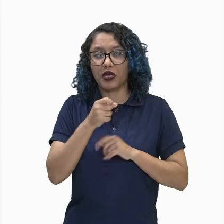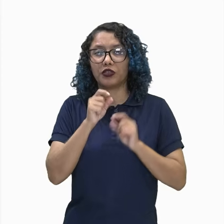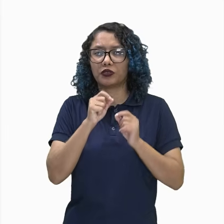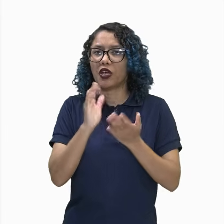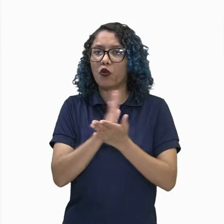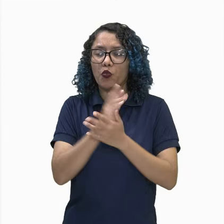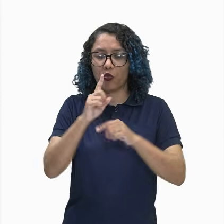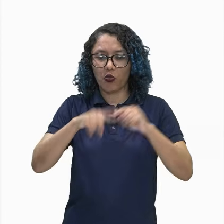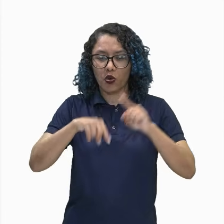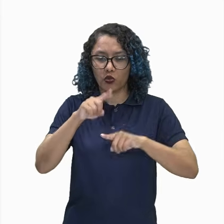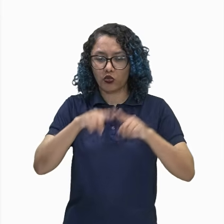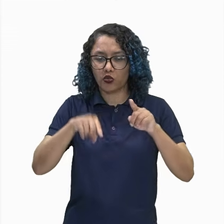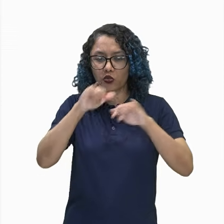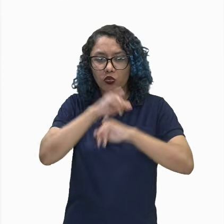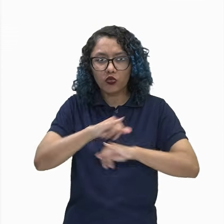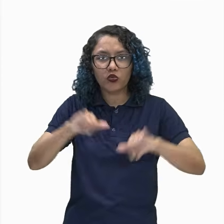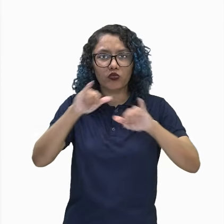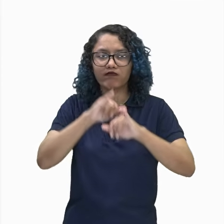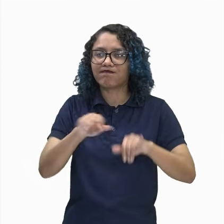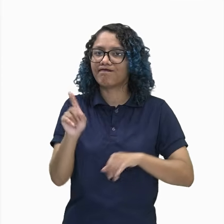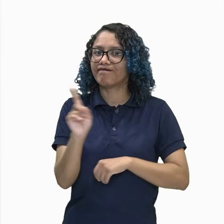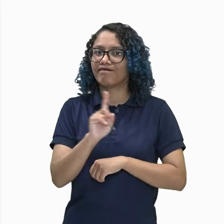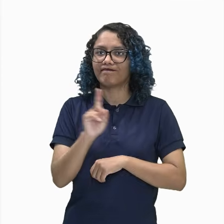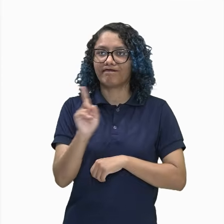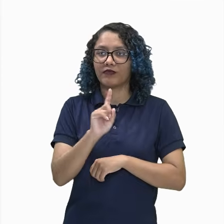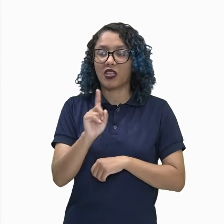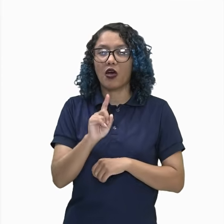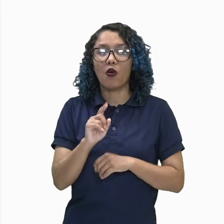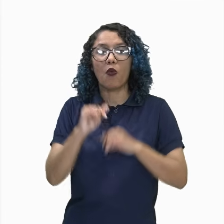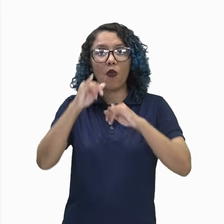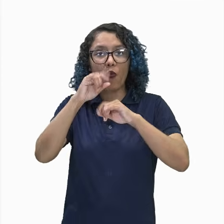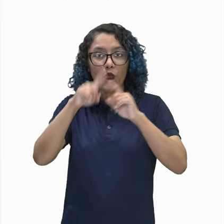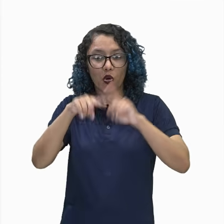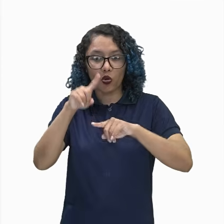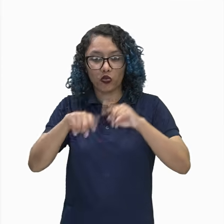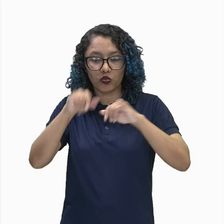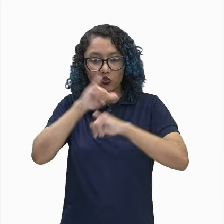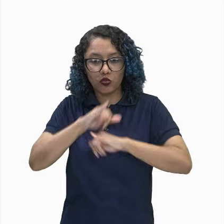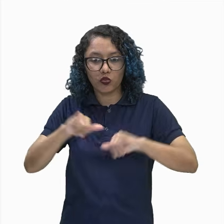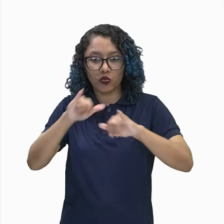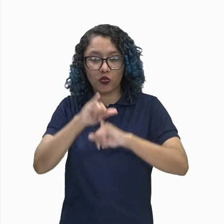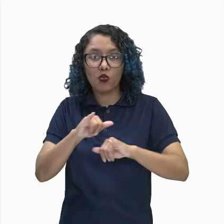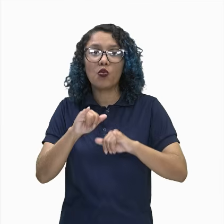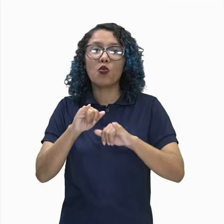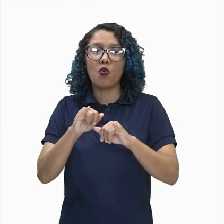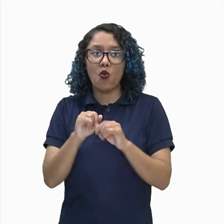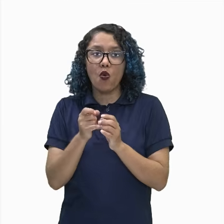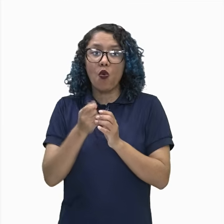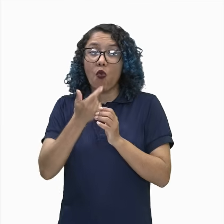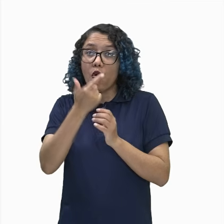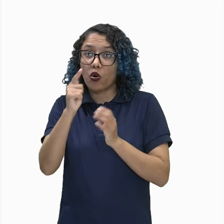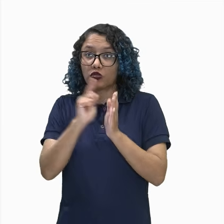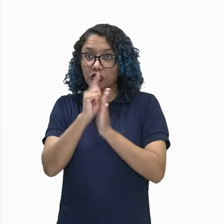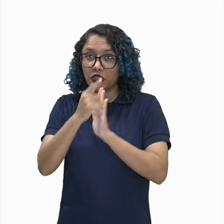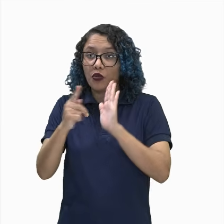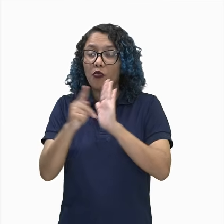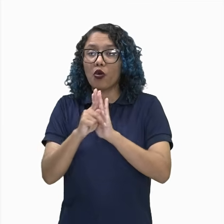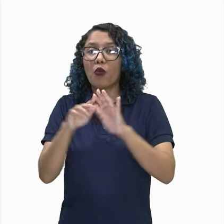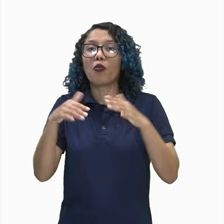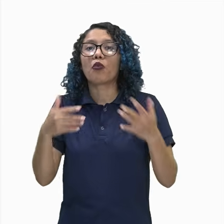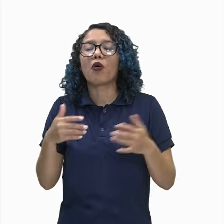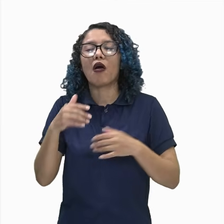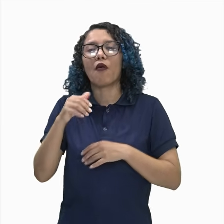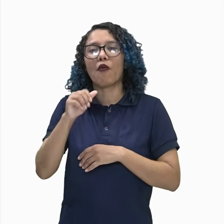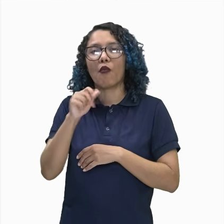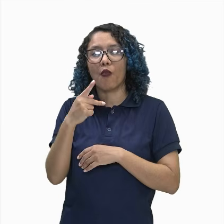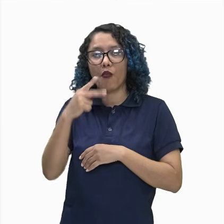ok? Para anunciar, eu vou ter gêneros textuais específicos, como a questão da publicidade, da propaganda. E,